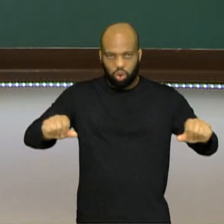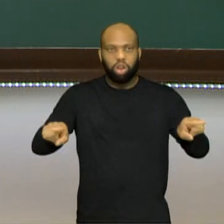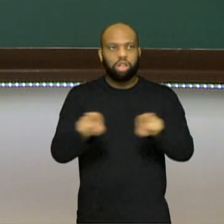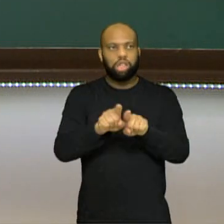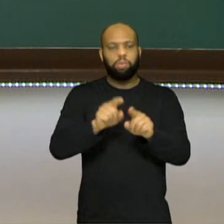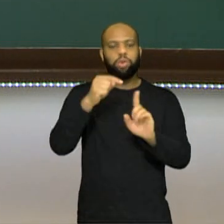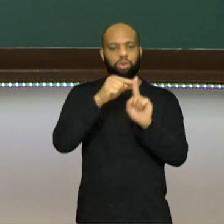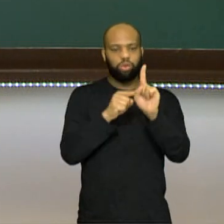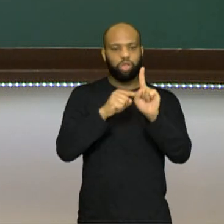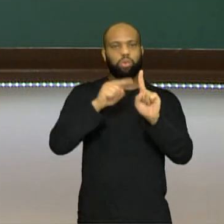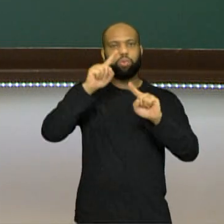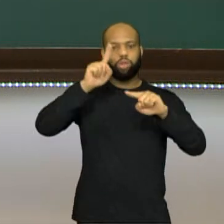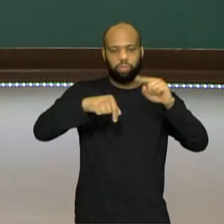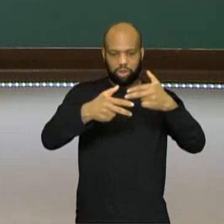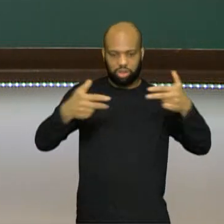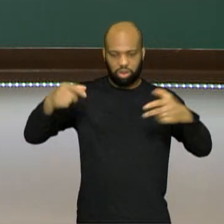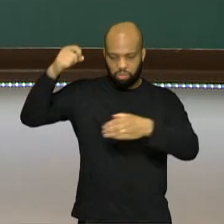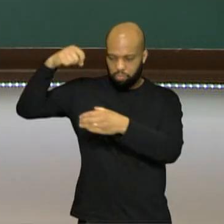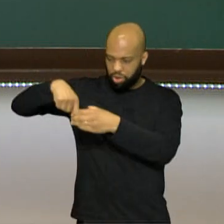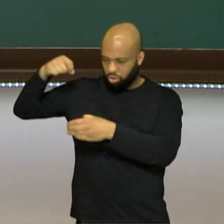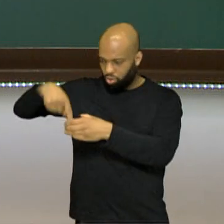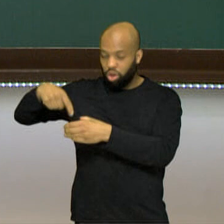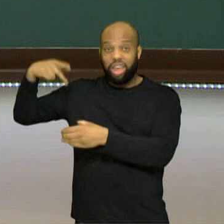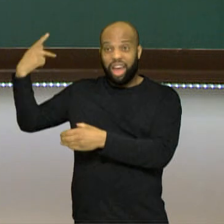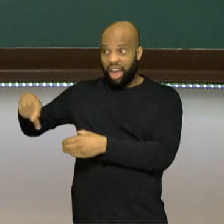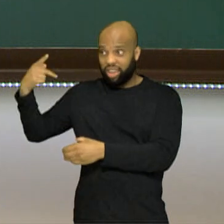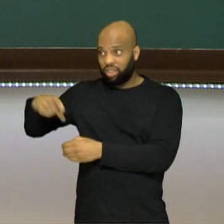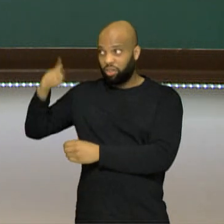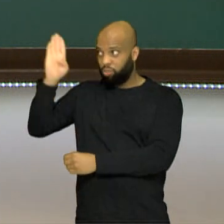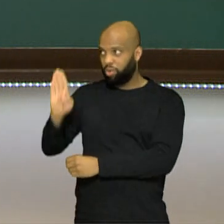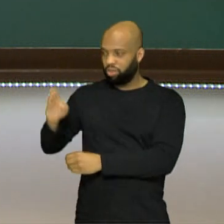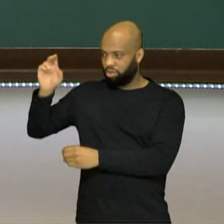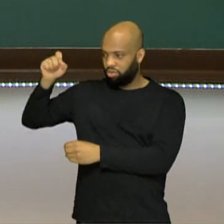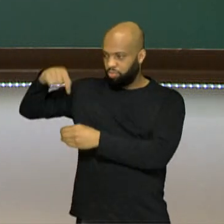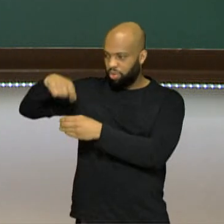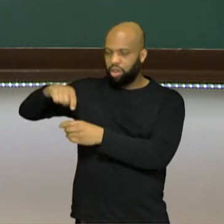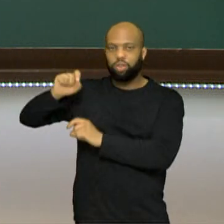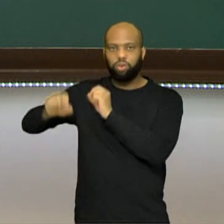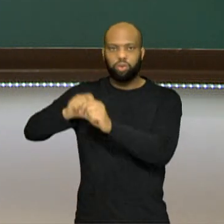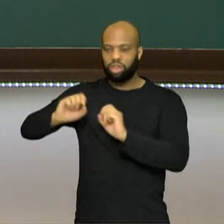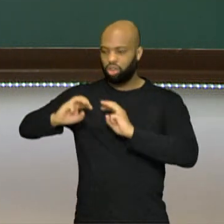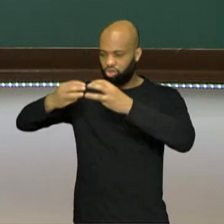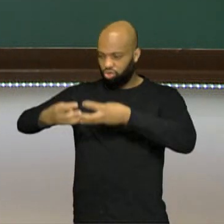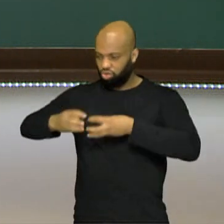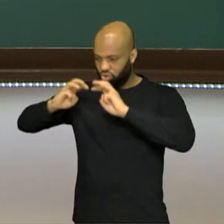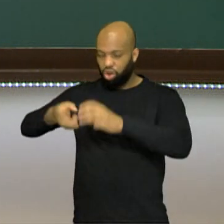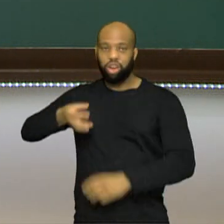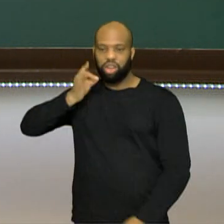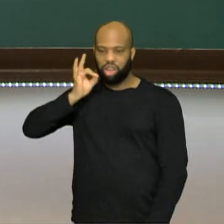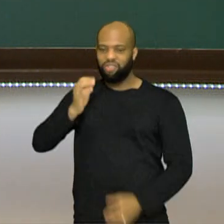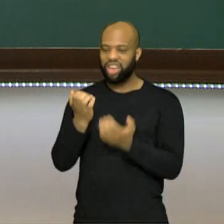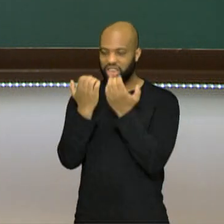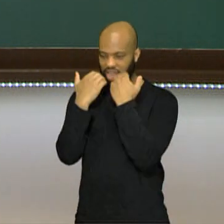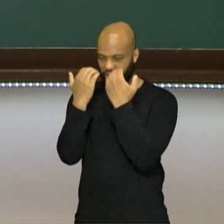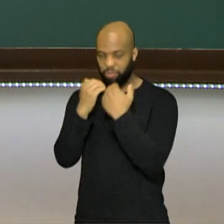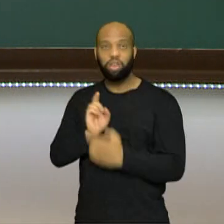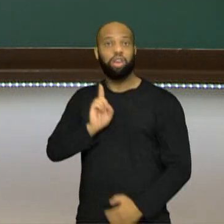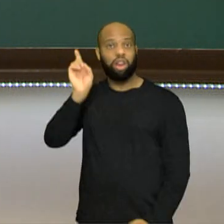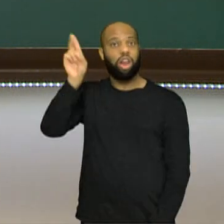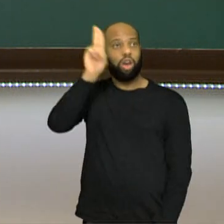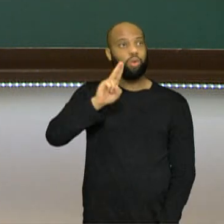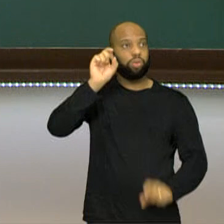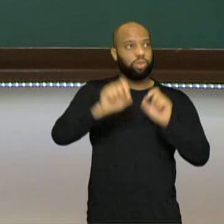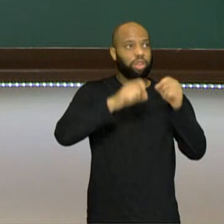de material plantado. Enquanto aqui nós usamos muito para plantar soja, café, milho, lá eles usam muito